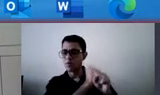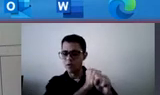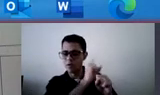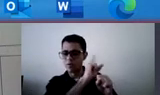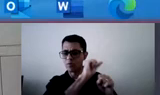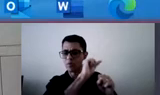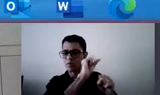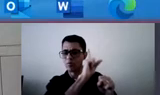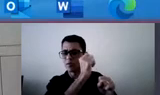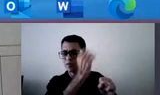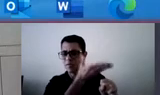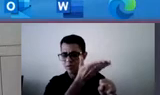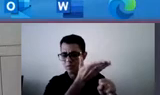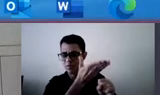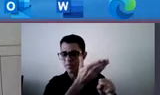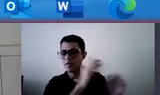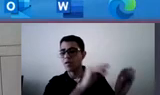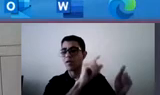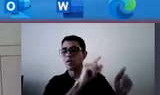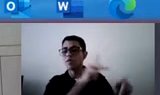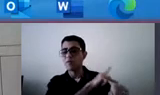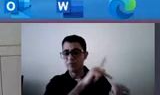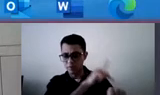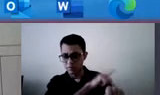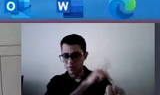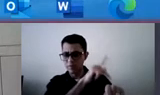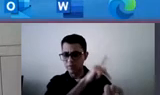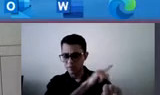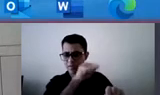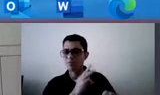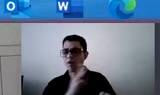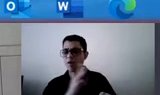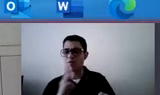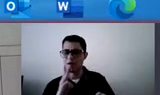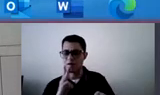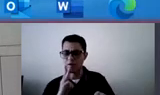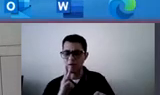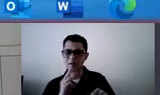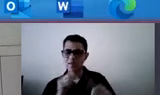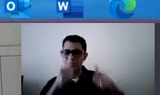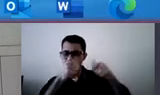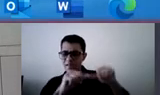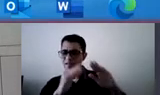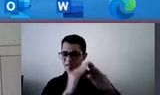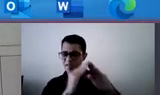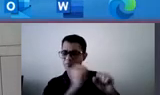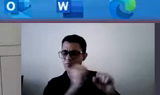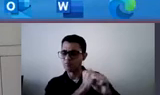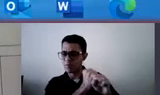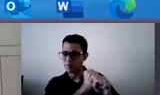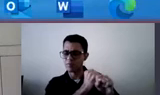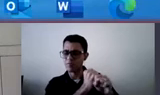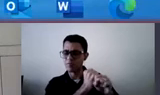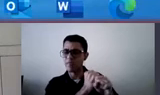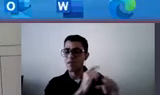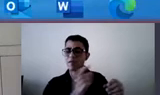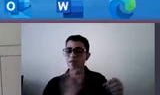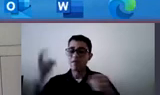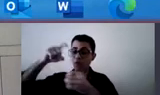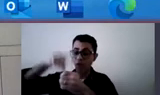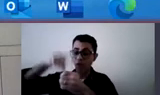porque eu estou na diretoria, é outro esquema. Mas, professor, de Mauá, está em casa um ano e meio. É. Aí,